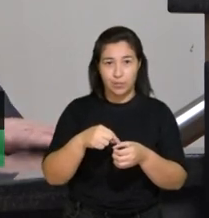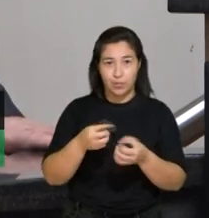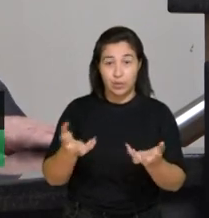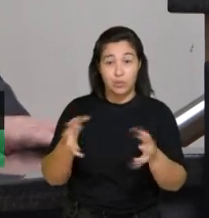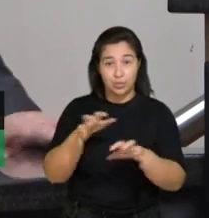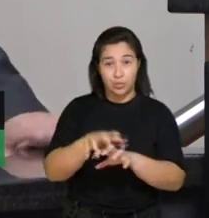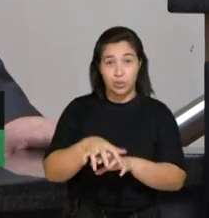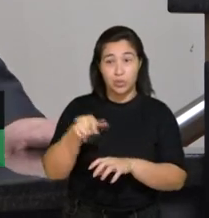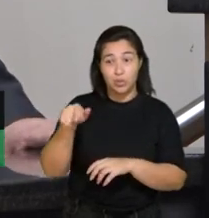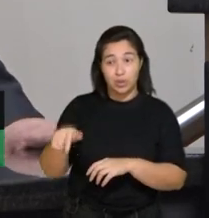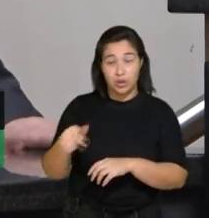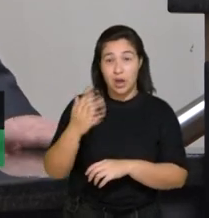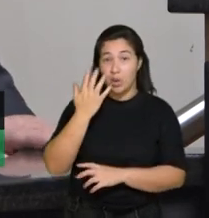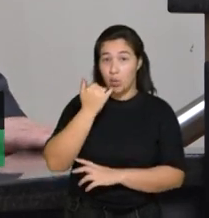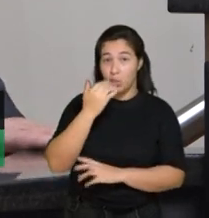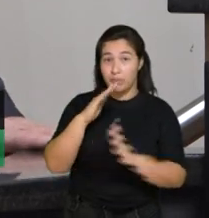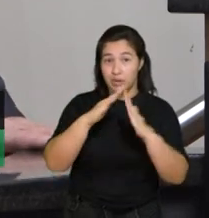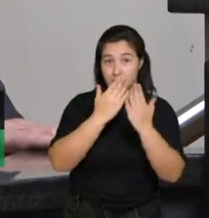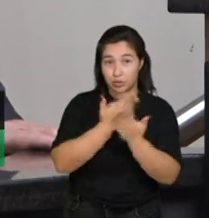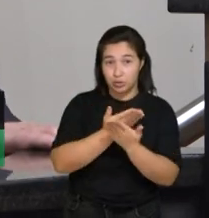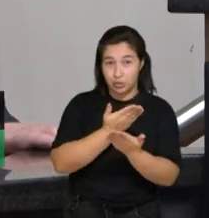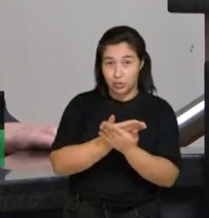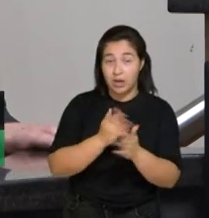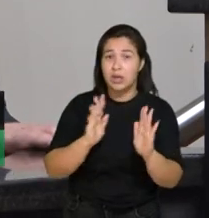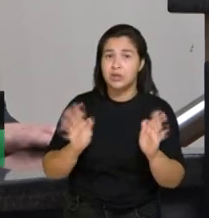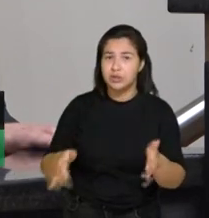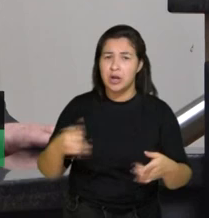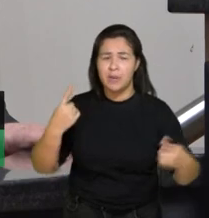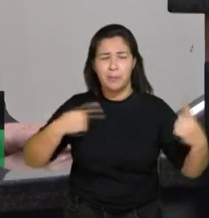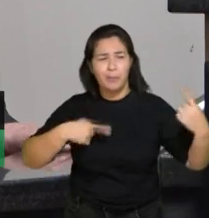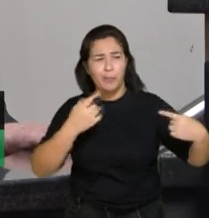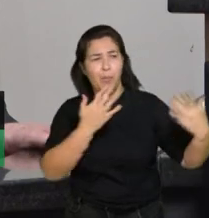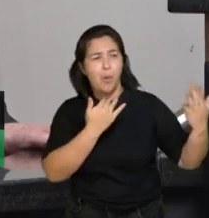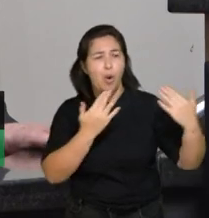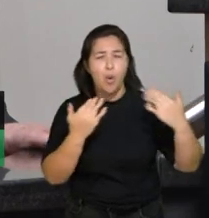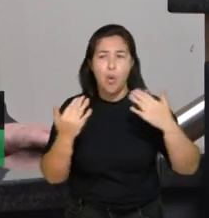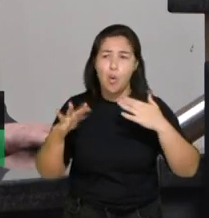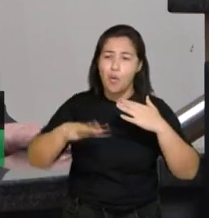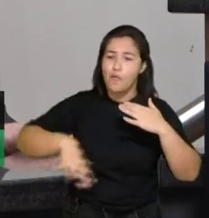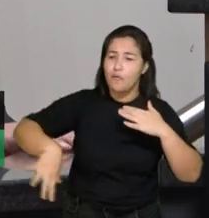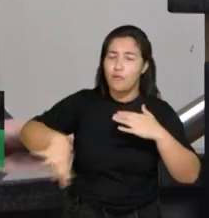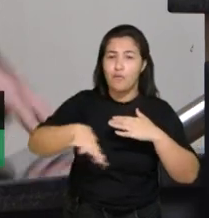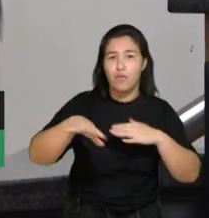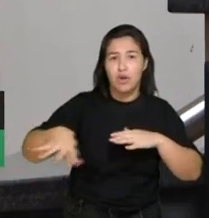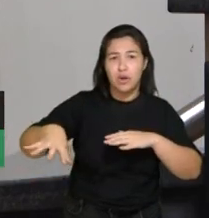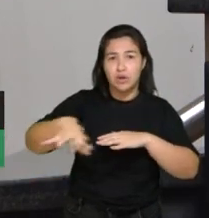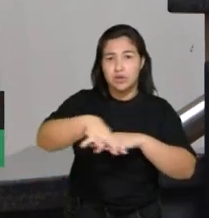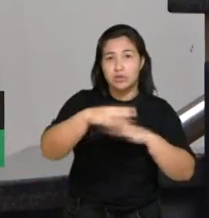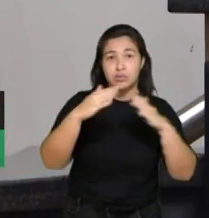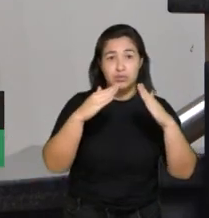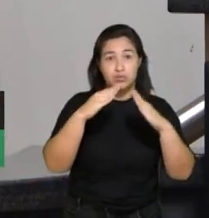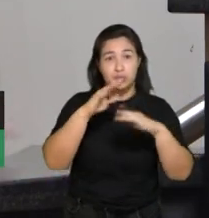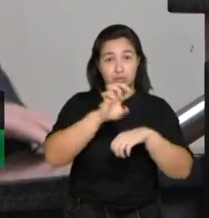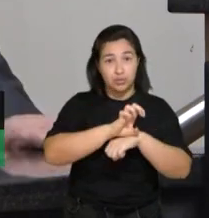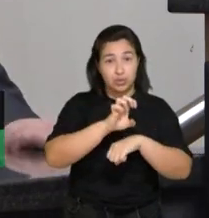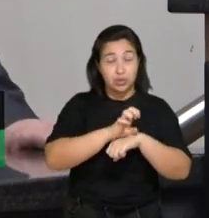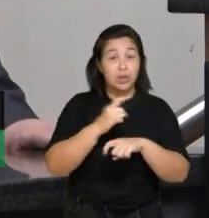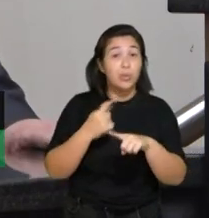várias regiões do nosso Estado eh aonde esta